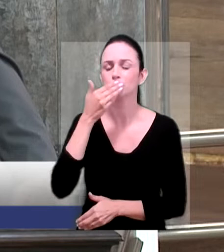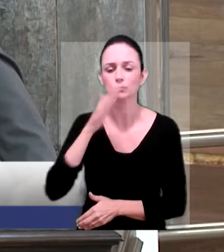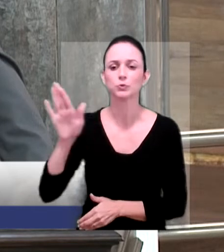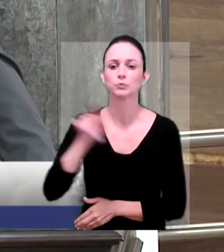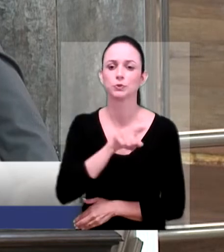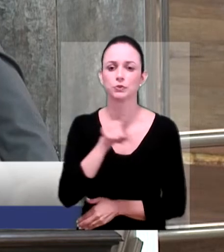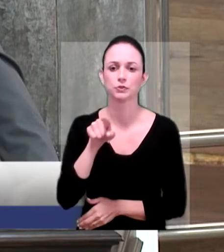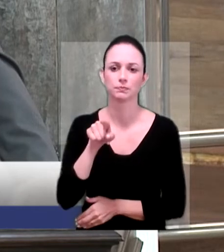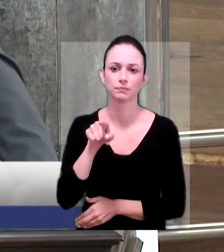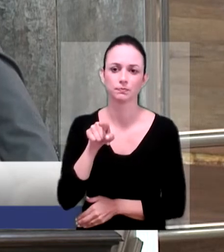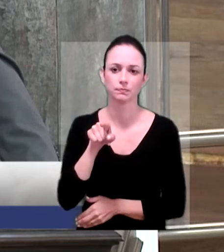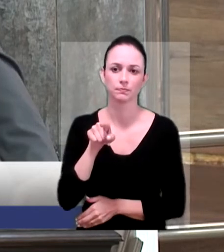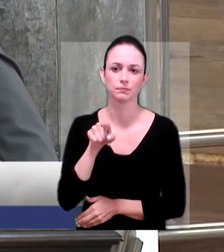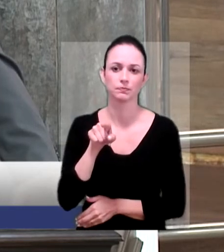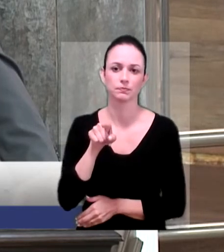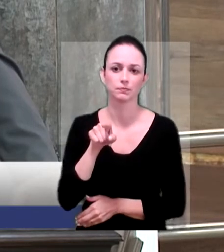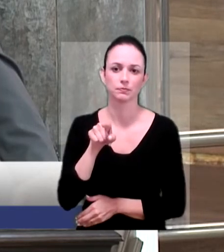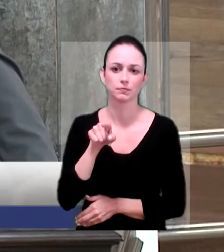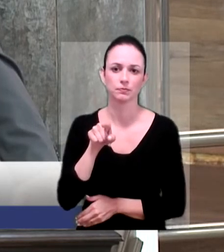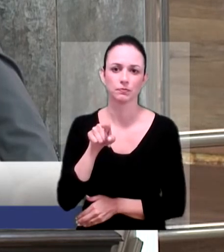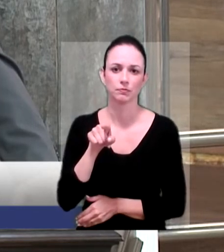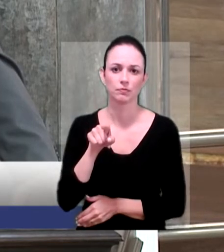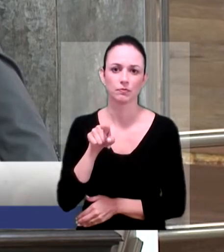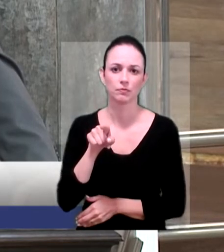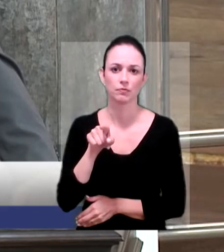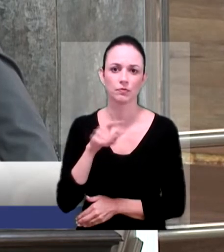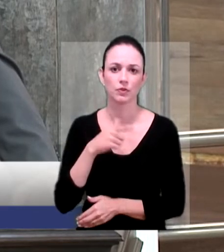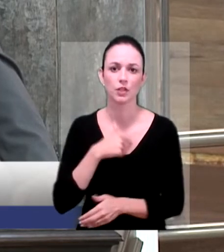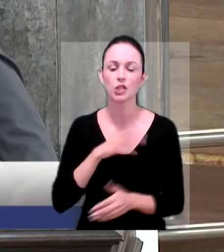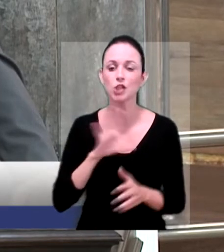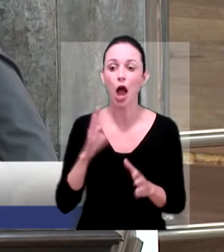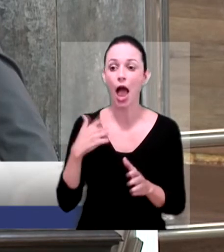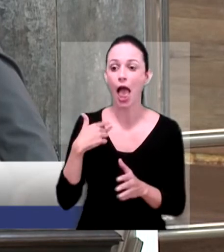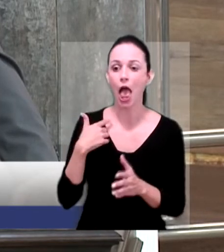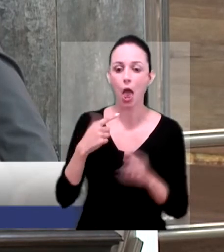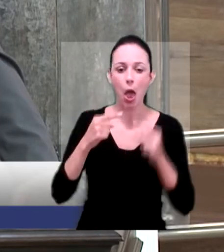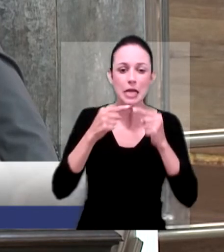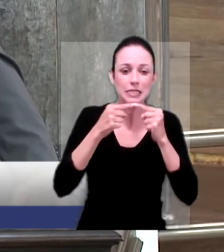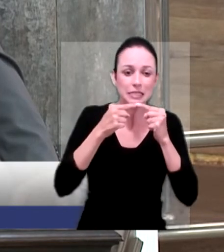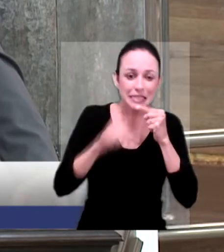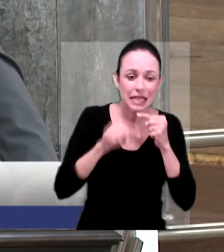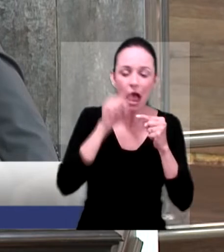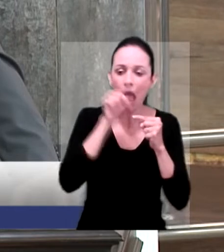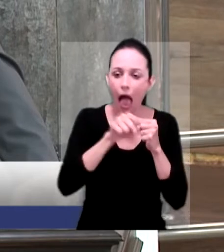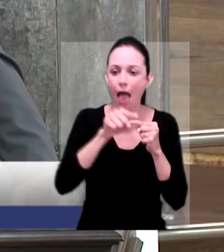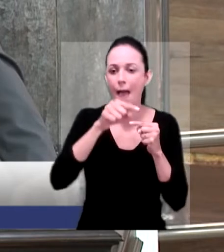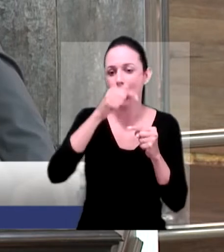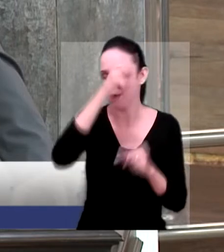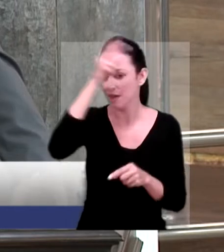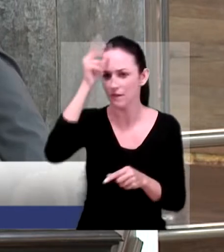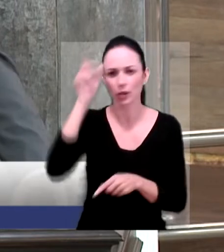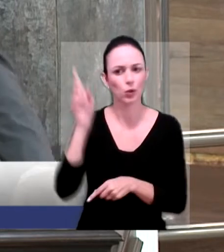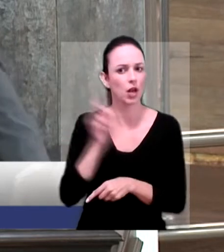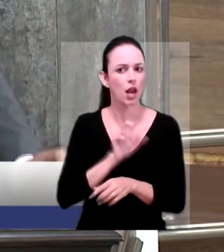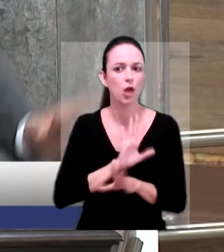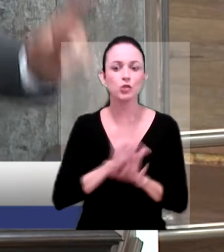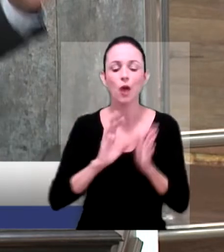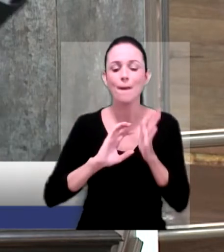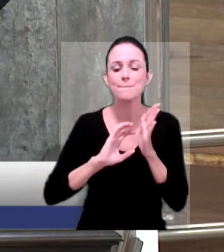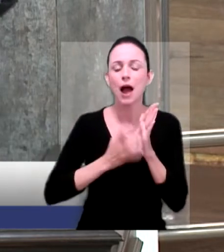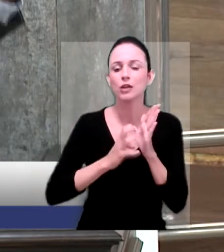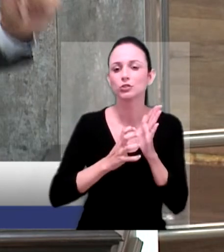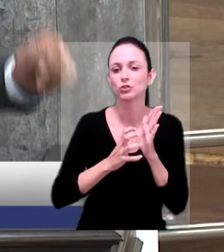não ser oposição ao prefeito, oposição partidária. E disse também que todos os projetos que